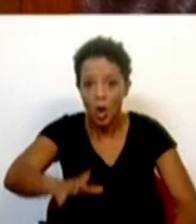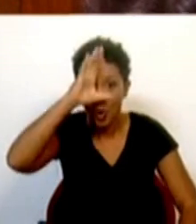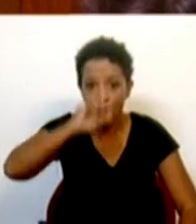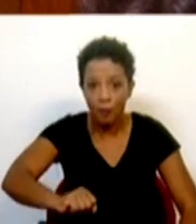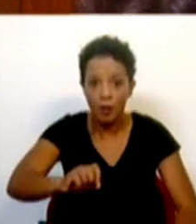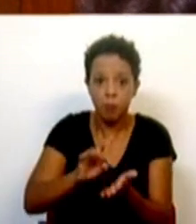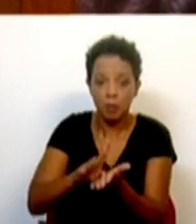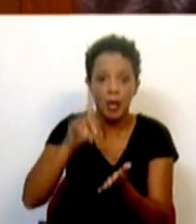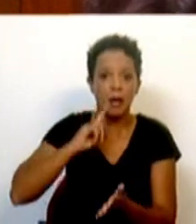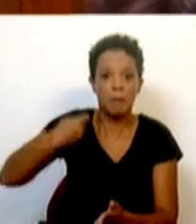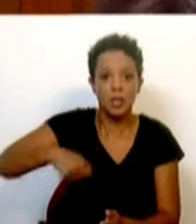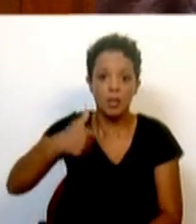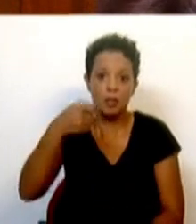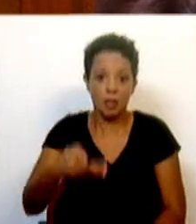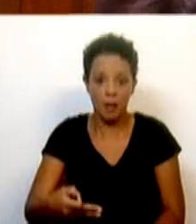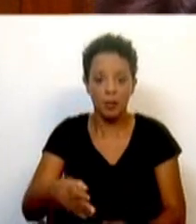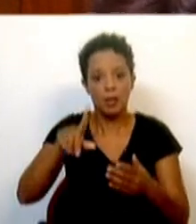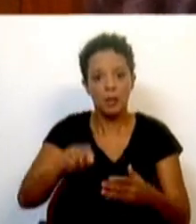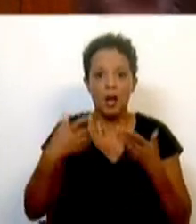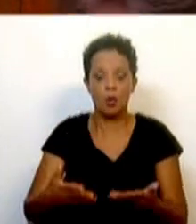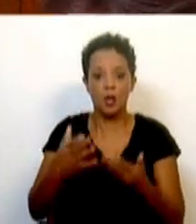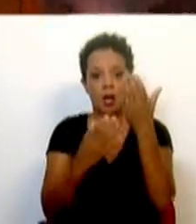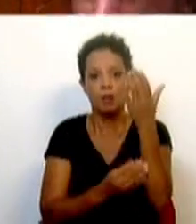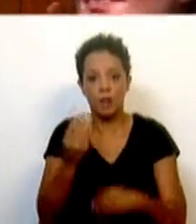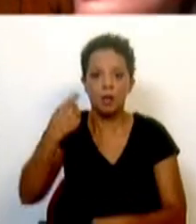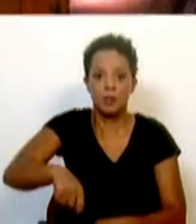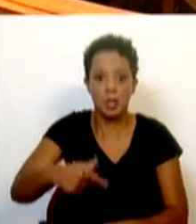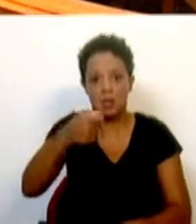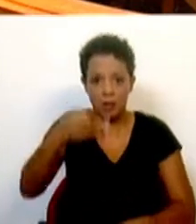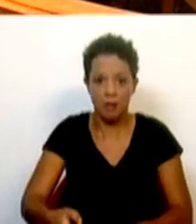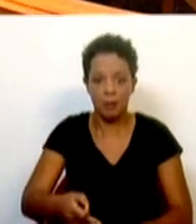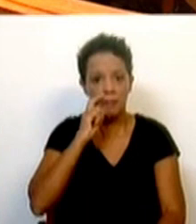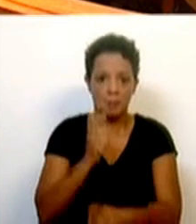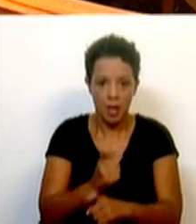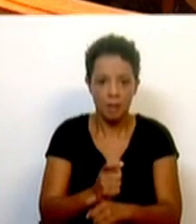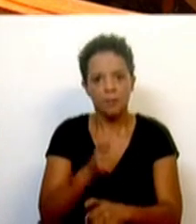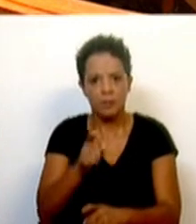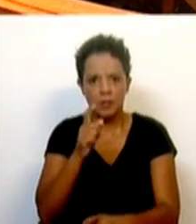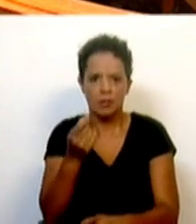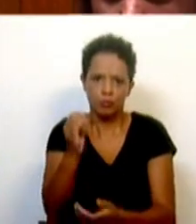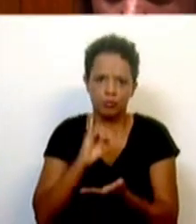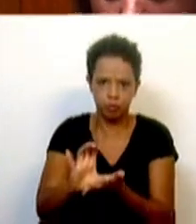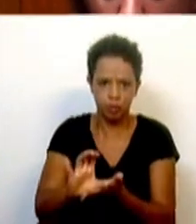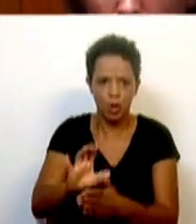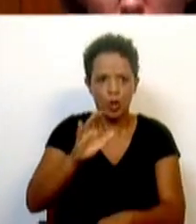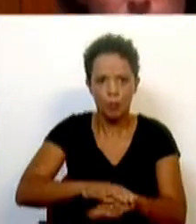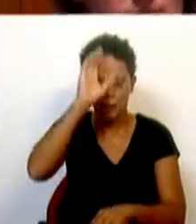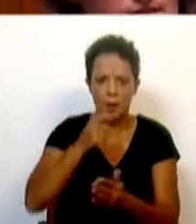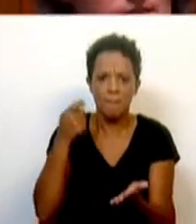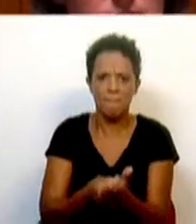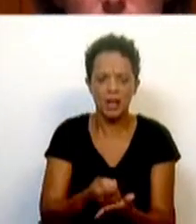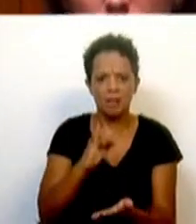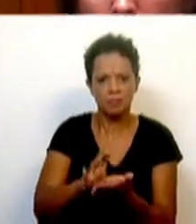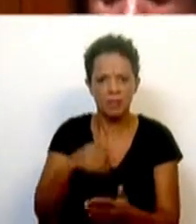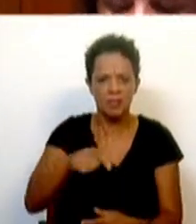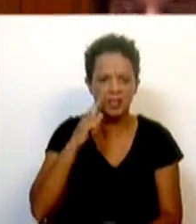ter demitido a Presidente da TAP e agora é advogada do Presidente da TAP a exigir uma indenização do que o Governo paga uma indenização